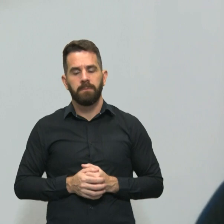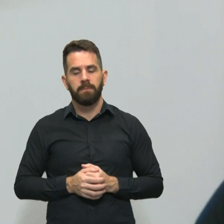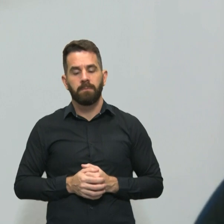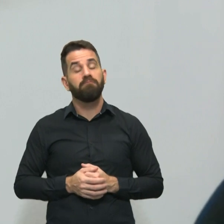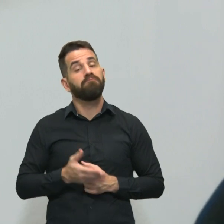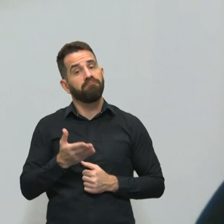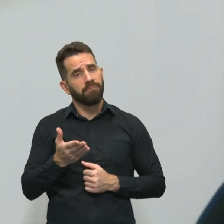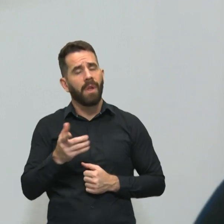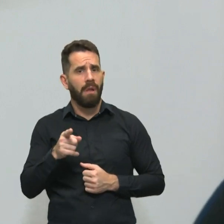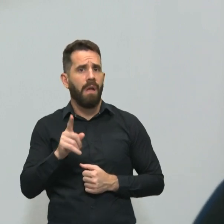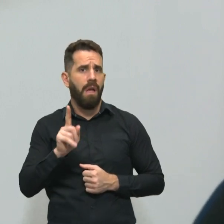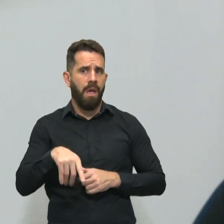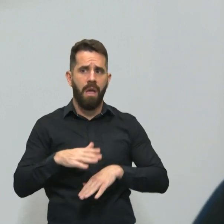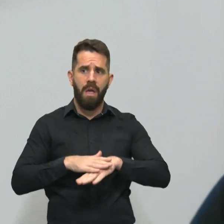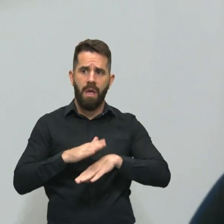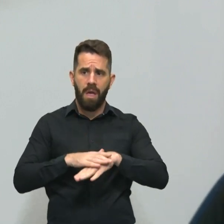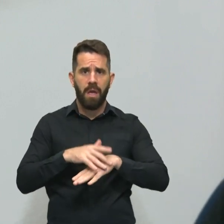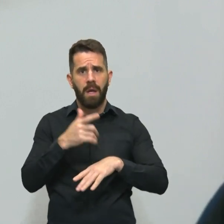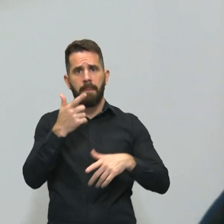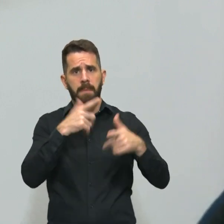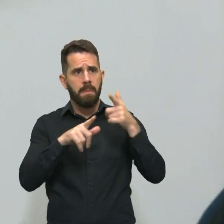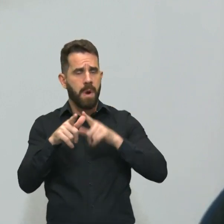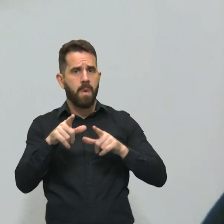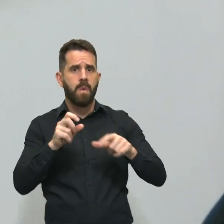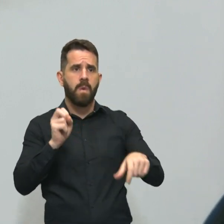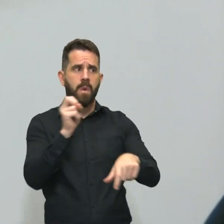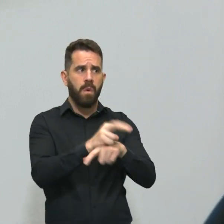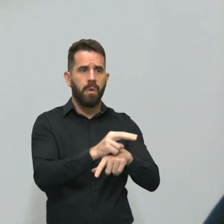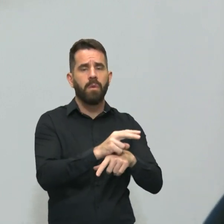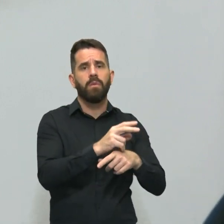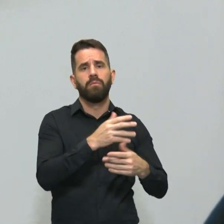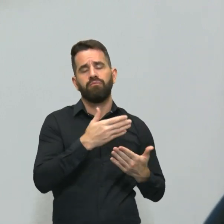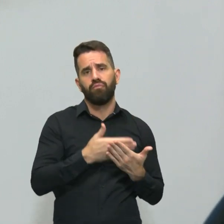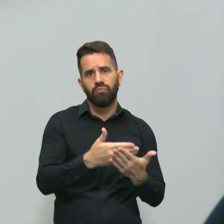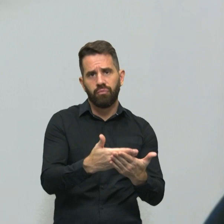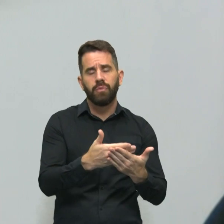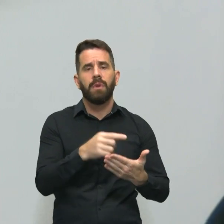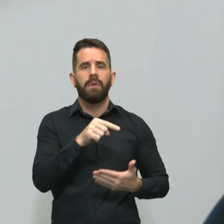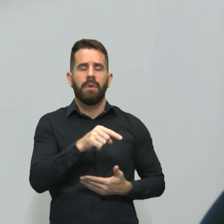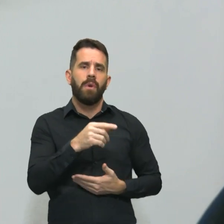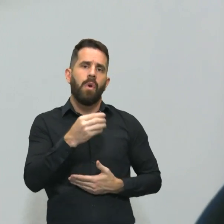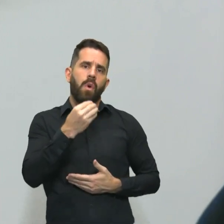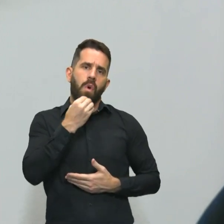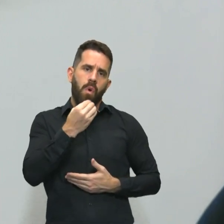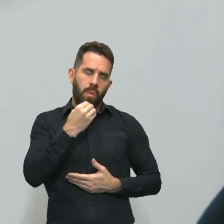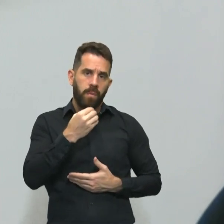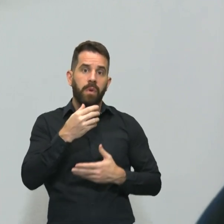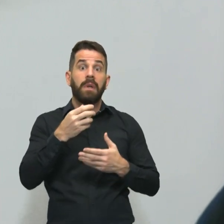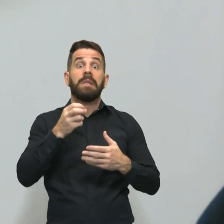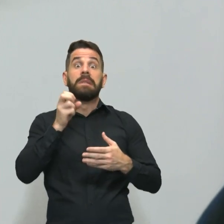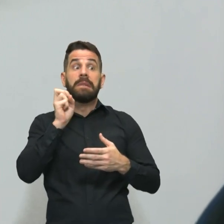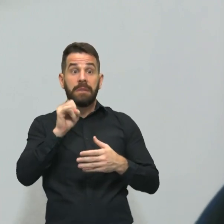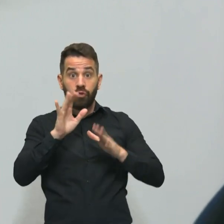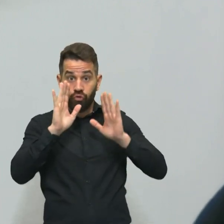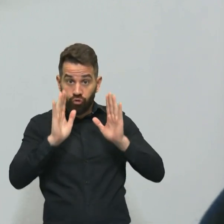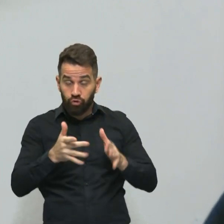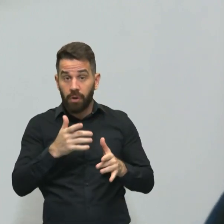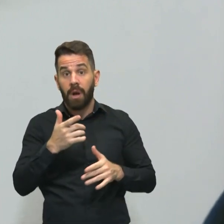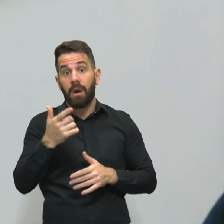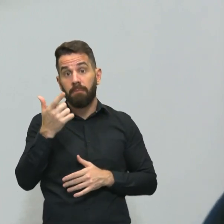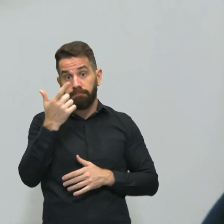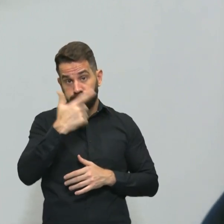Essas são as formas que são aceitas aqui para ingresso, e claro que uma vez que o aluno passa,